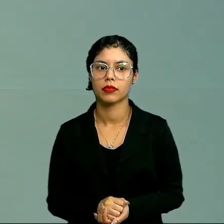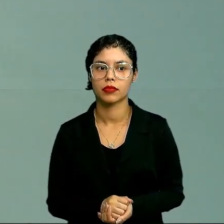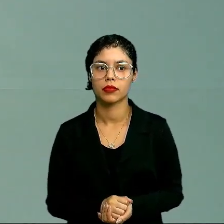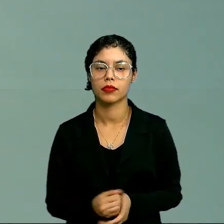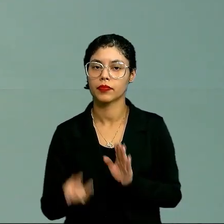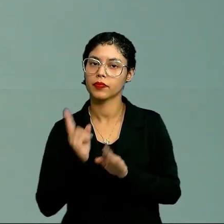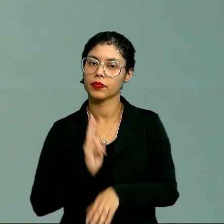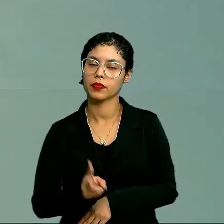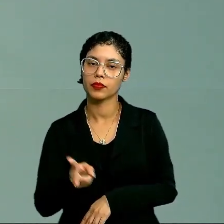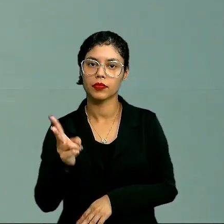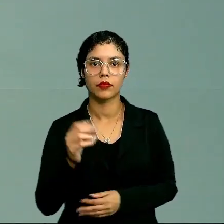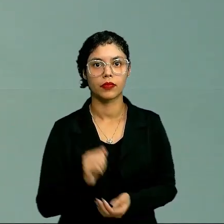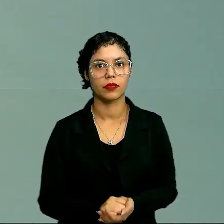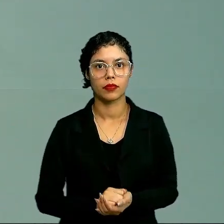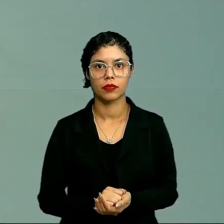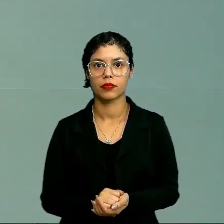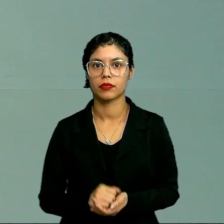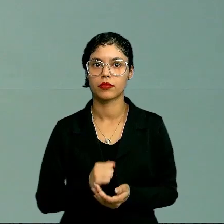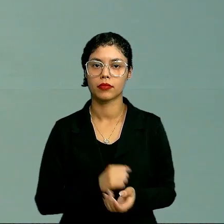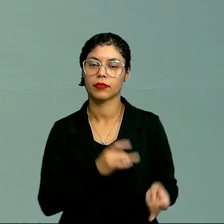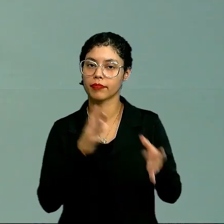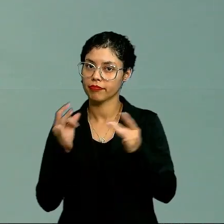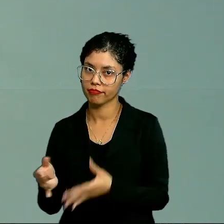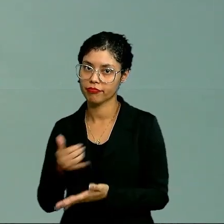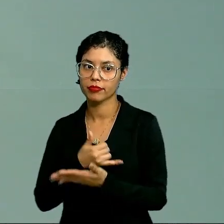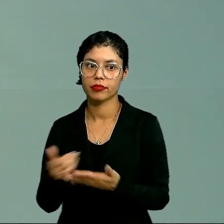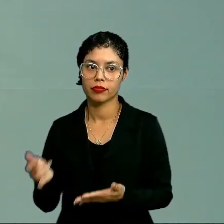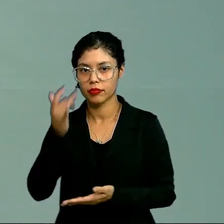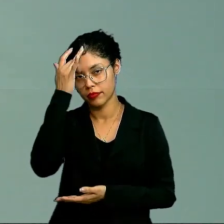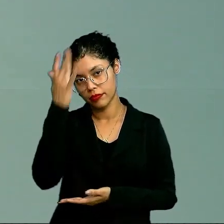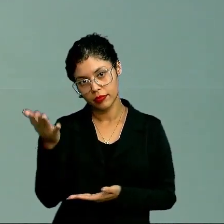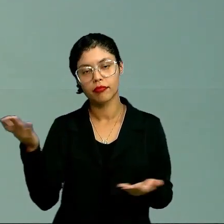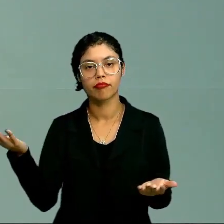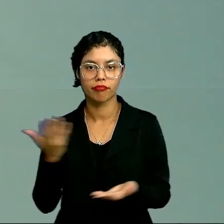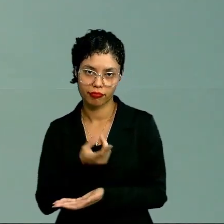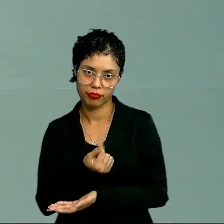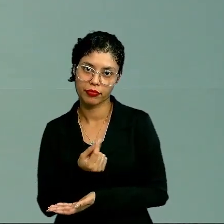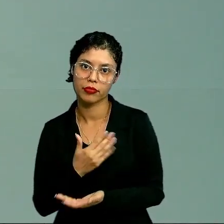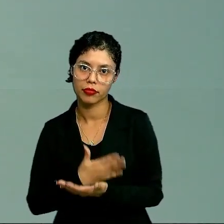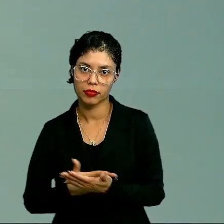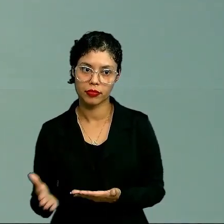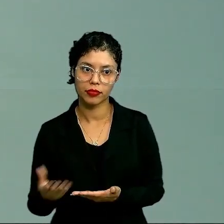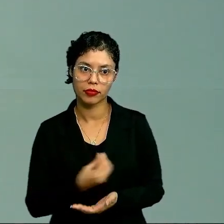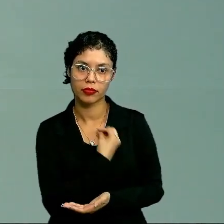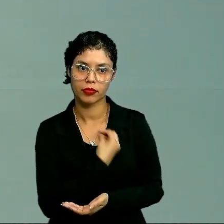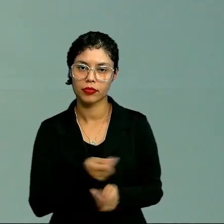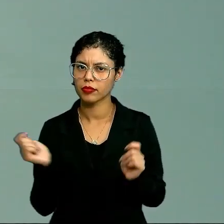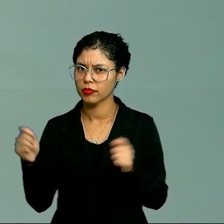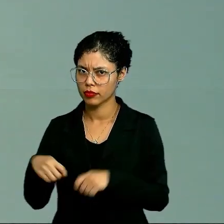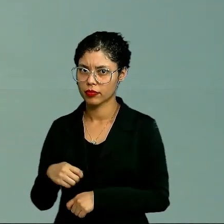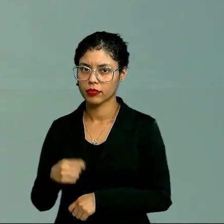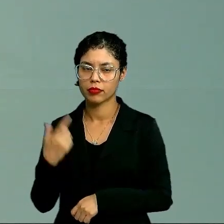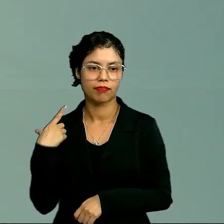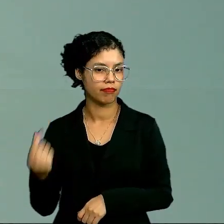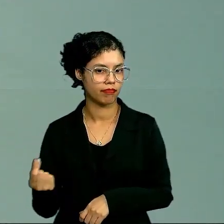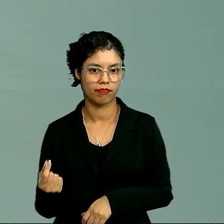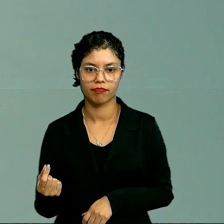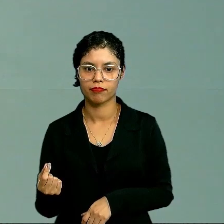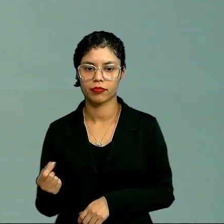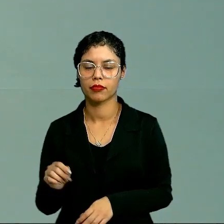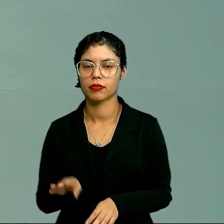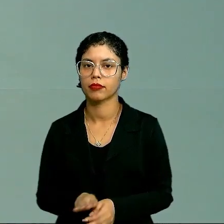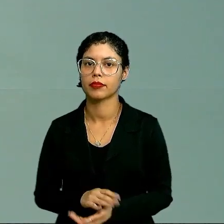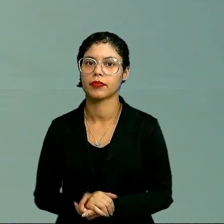para dar continuidade ao tráfico, né? Porque é um dinheiro fácil, a pessoa que inicia nessa vida, provavelmente ela não vai querer largar tão